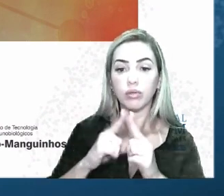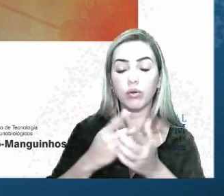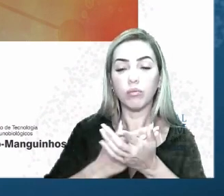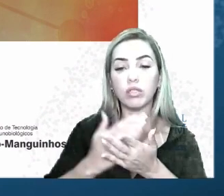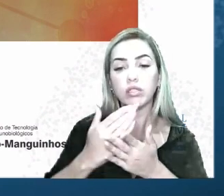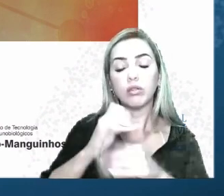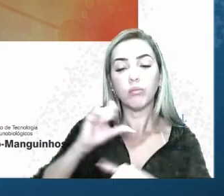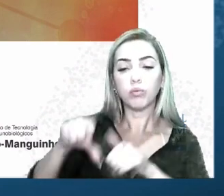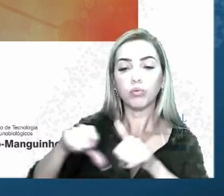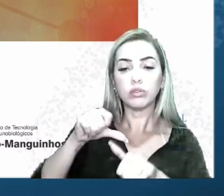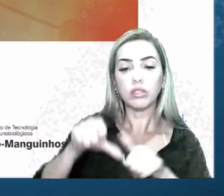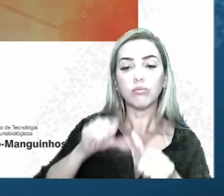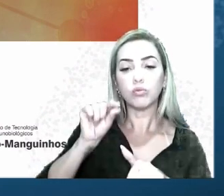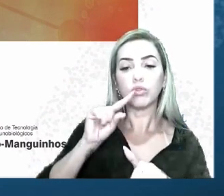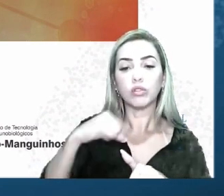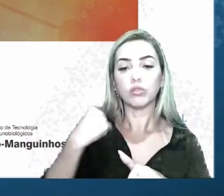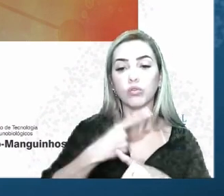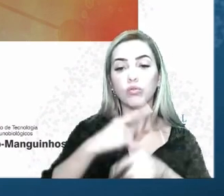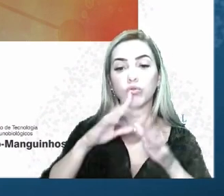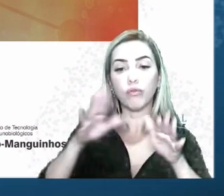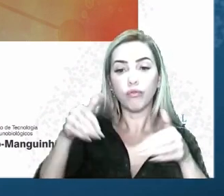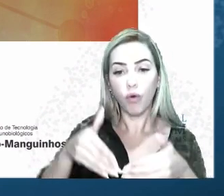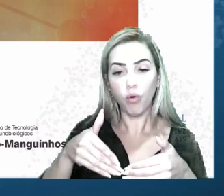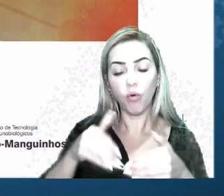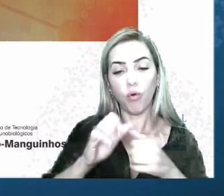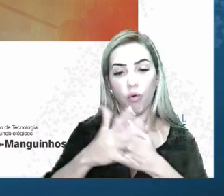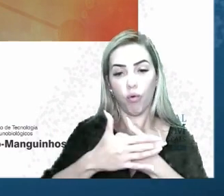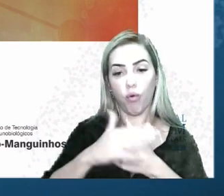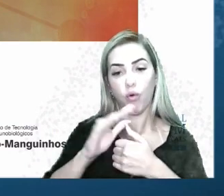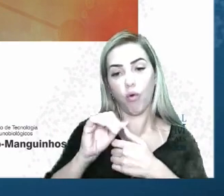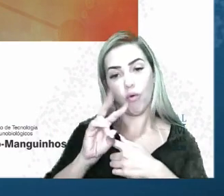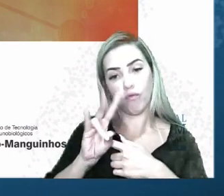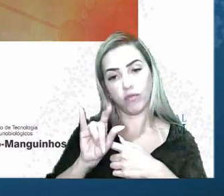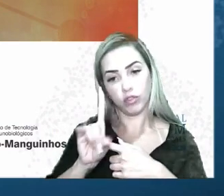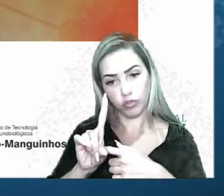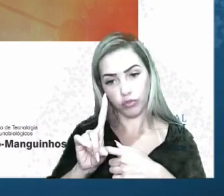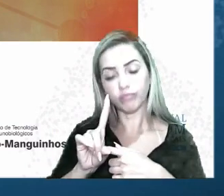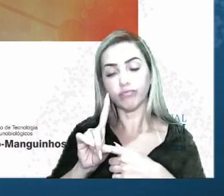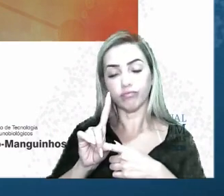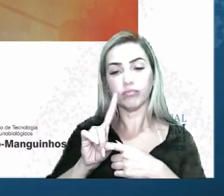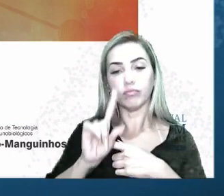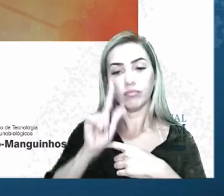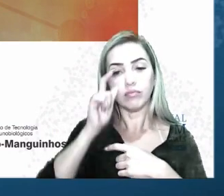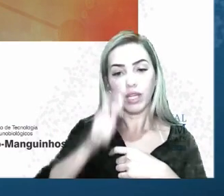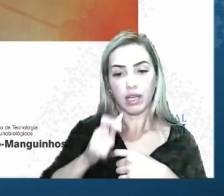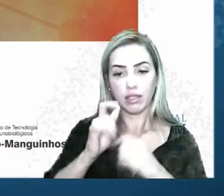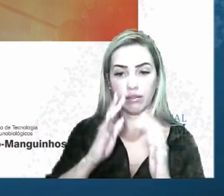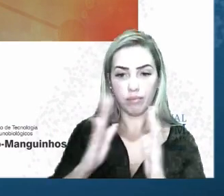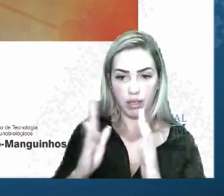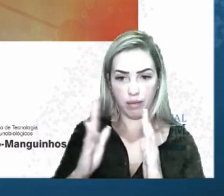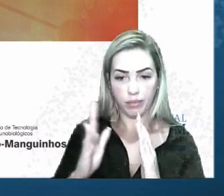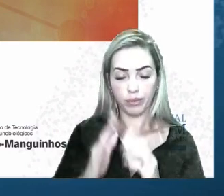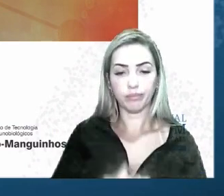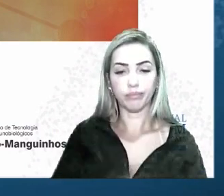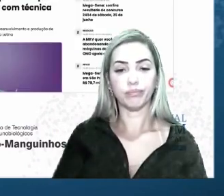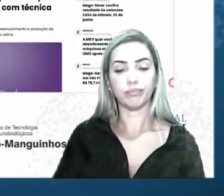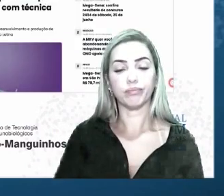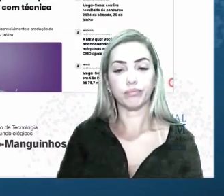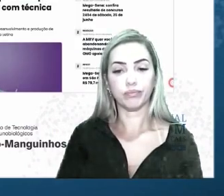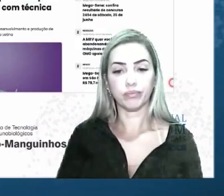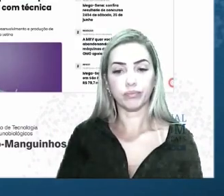mudamos o nosso foco para a Covid, que era o interesse na época. Nós